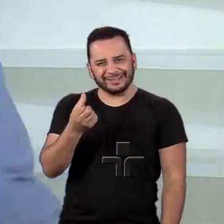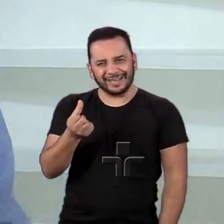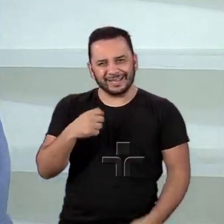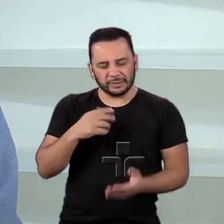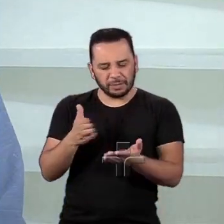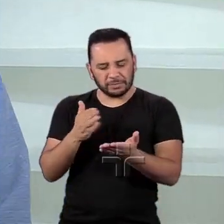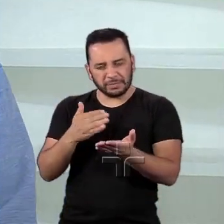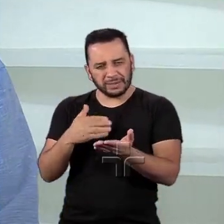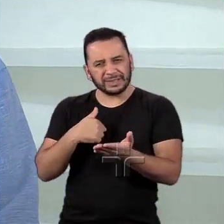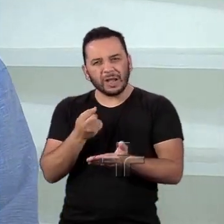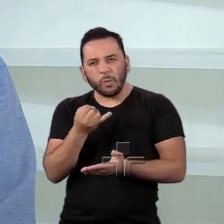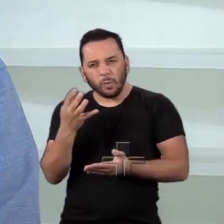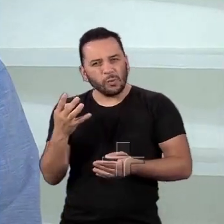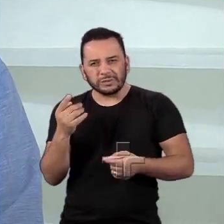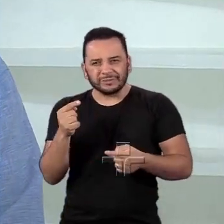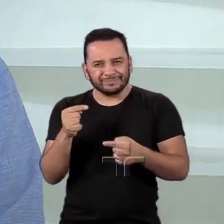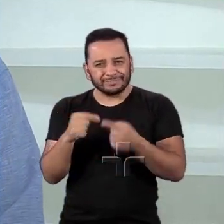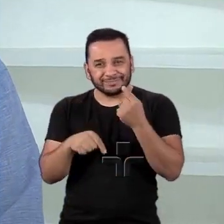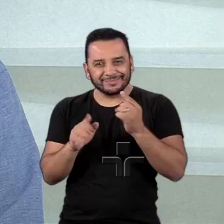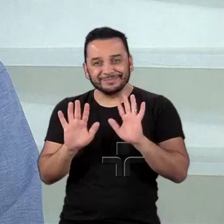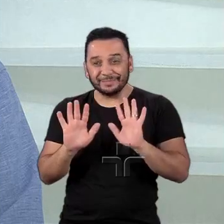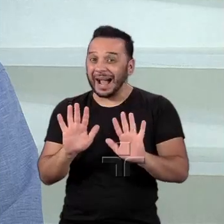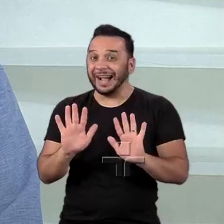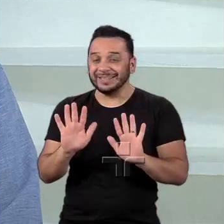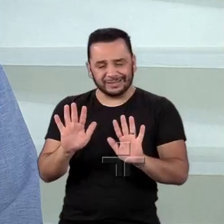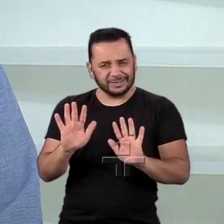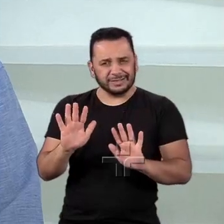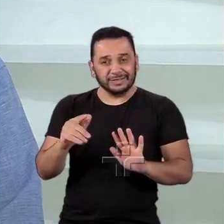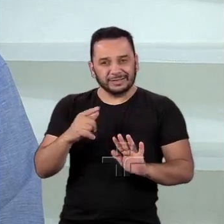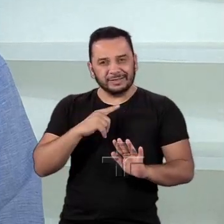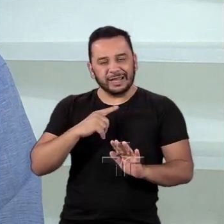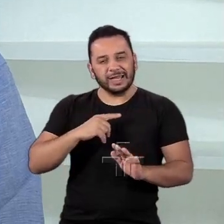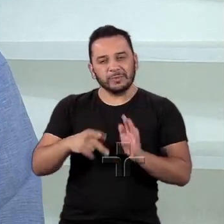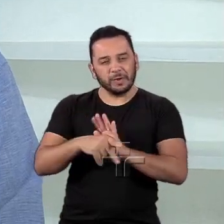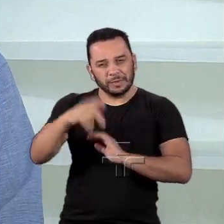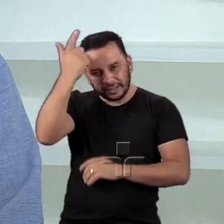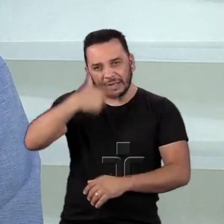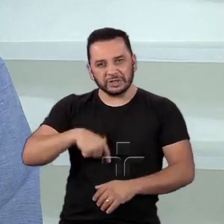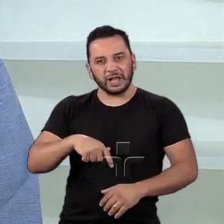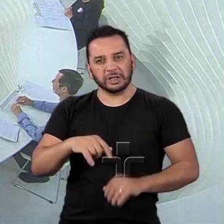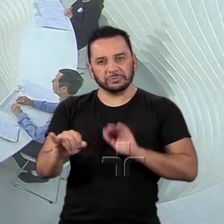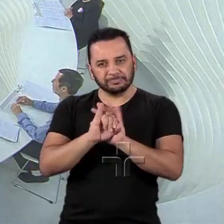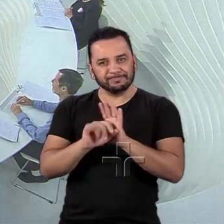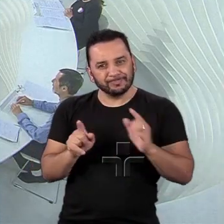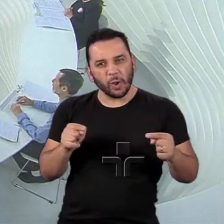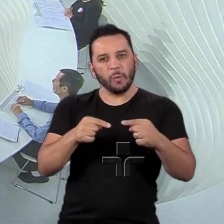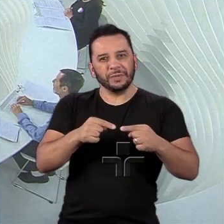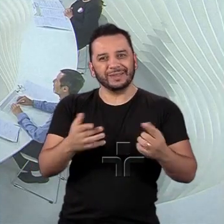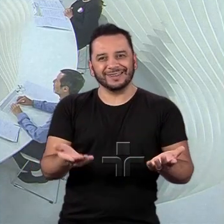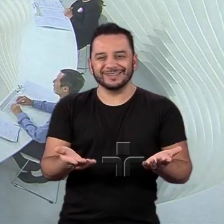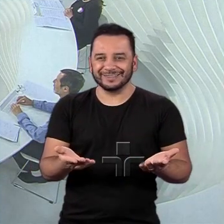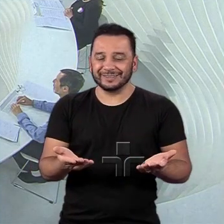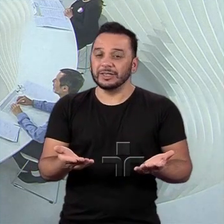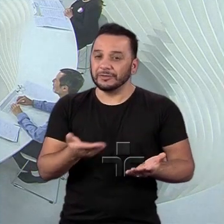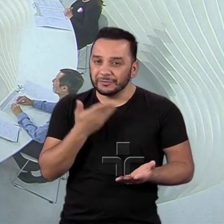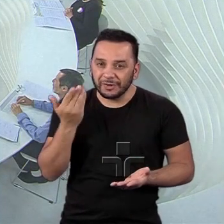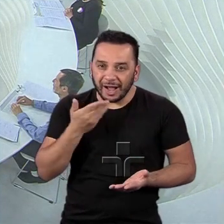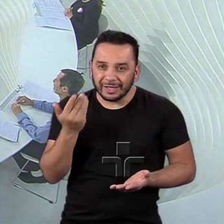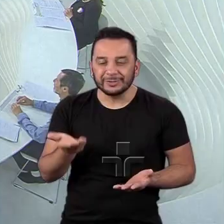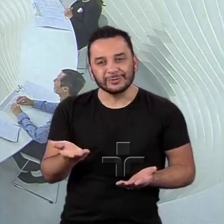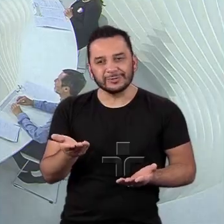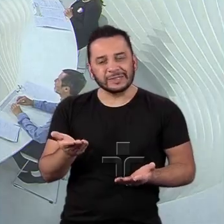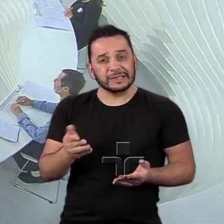discordamos, é verdade. Mas essa identidade programática facilita muito, né? Não vai ser qualquer